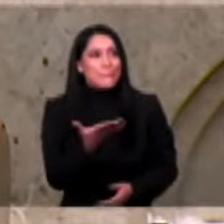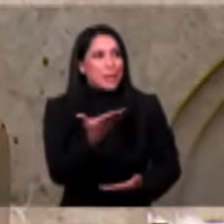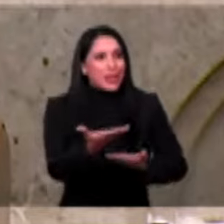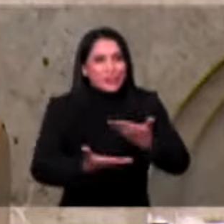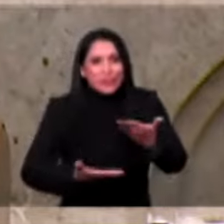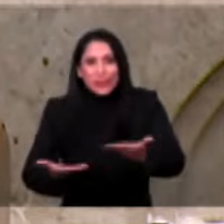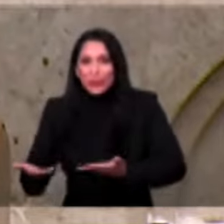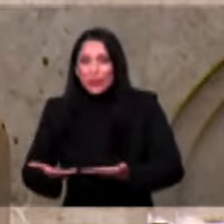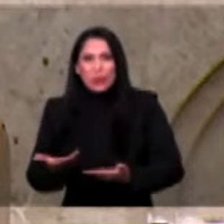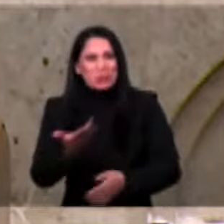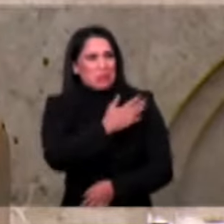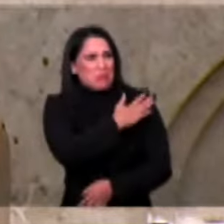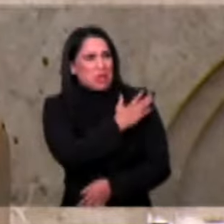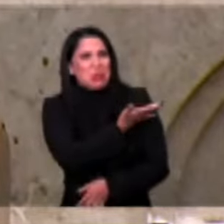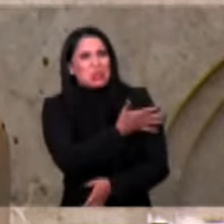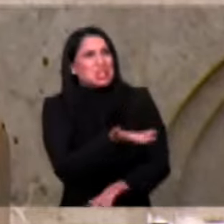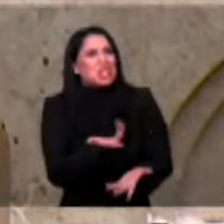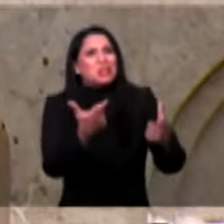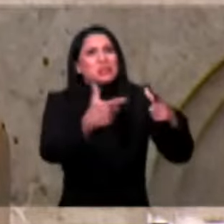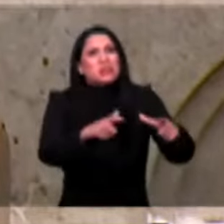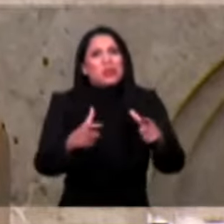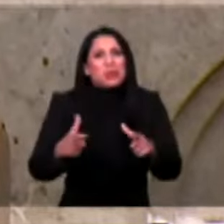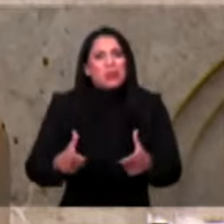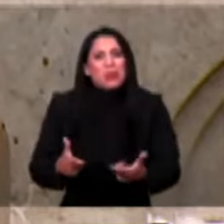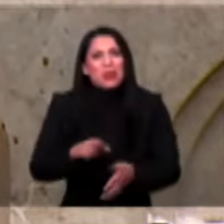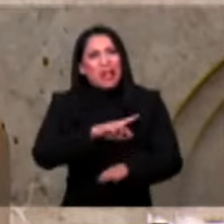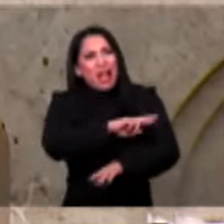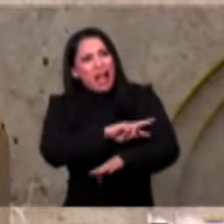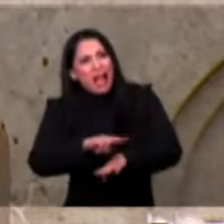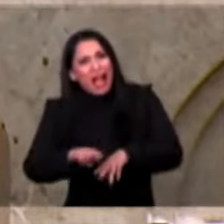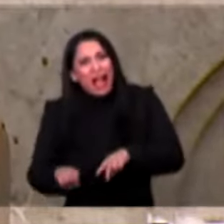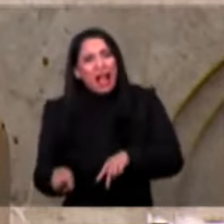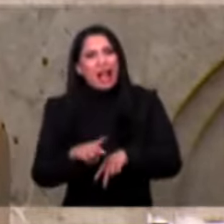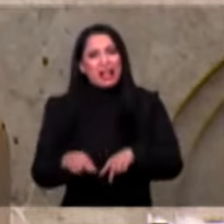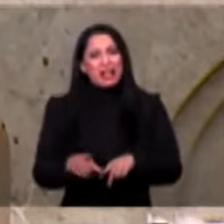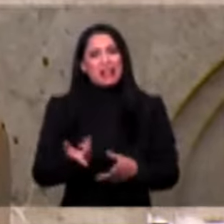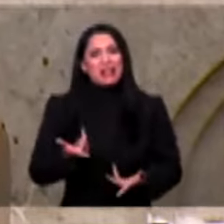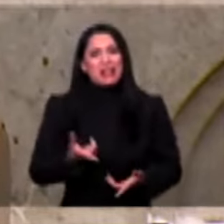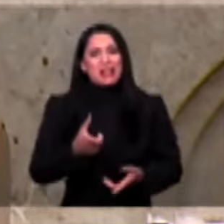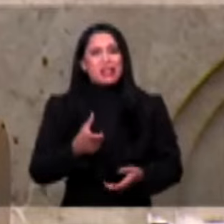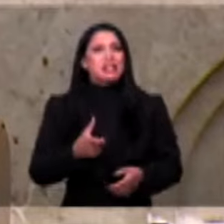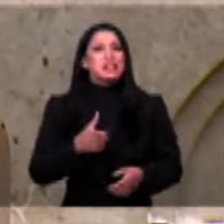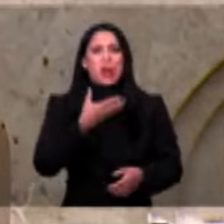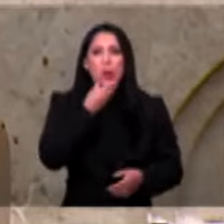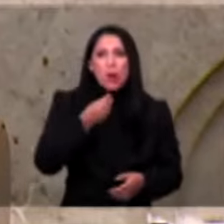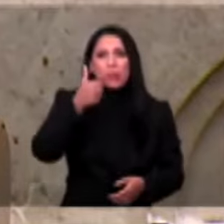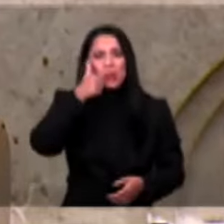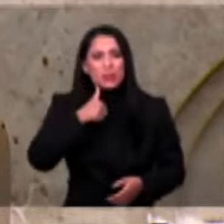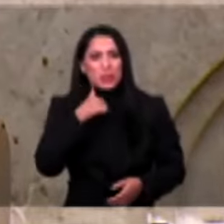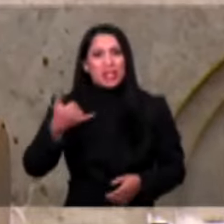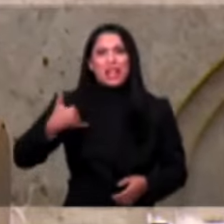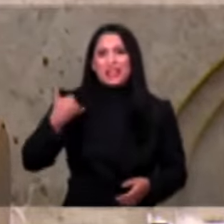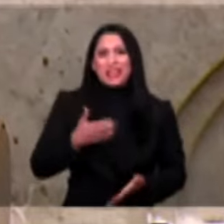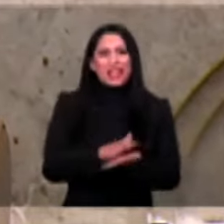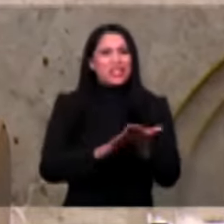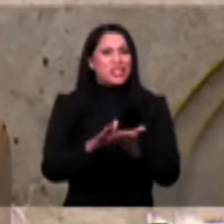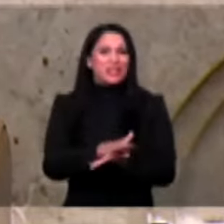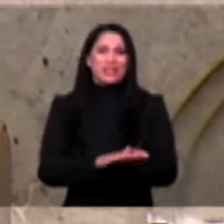sem preconceitos de origem, raça, sexo, cor, idade e quaisquer outras